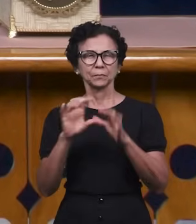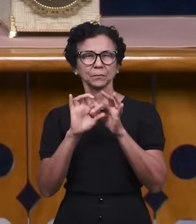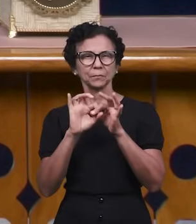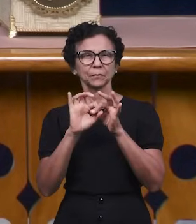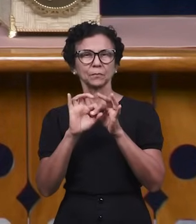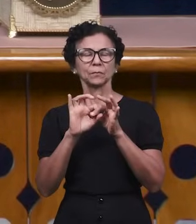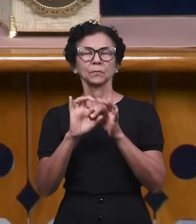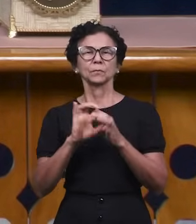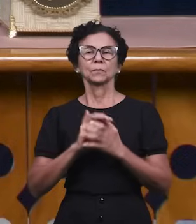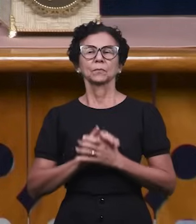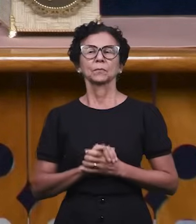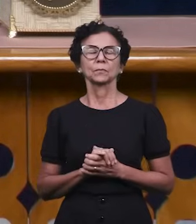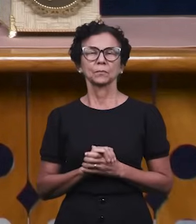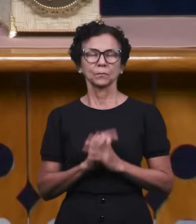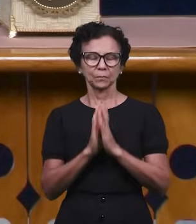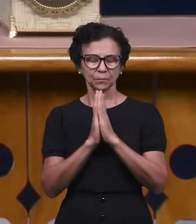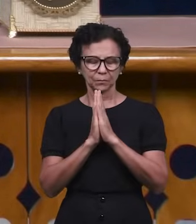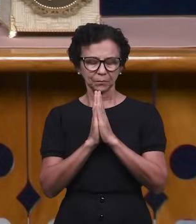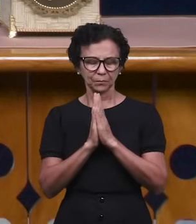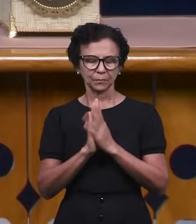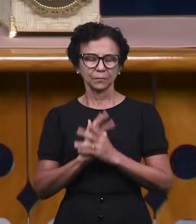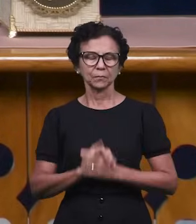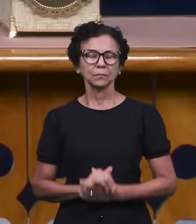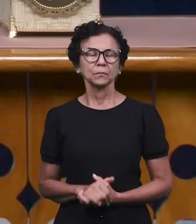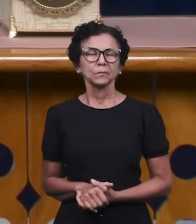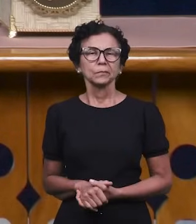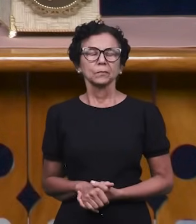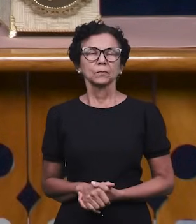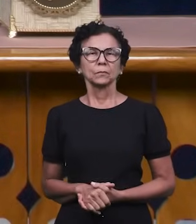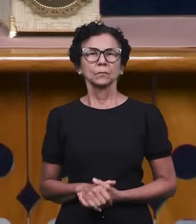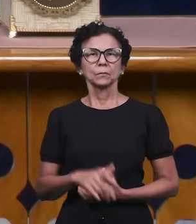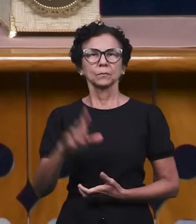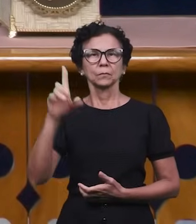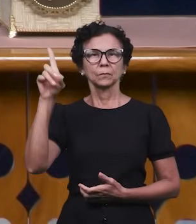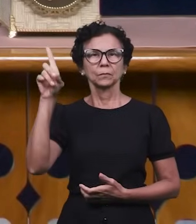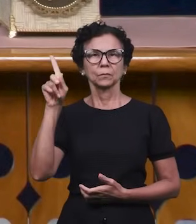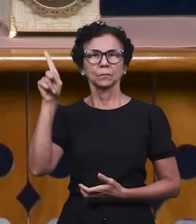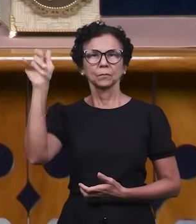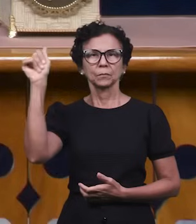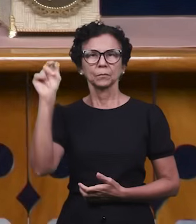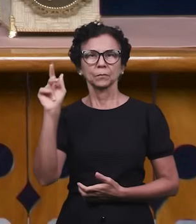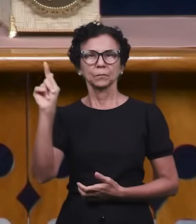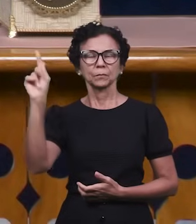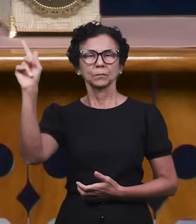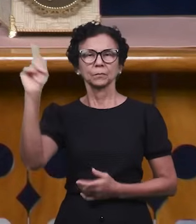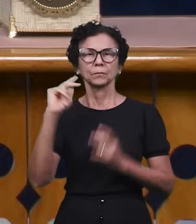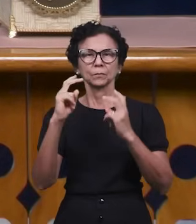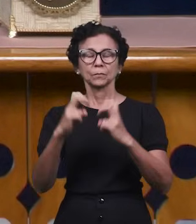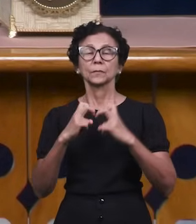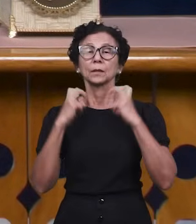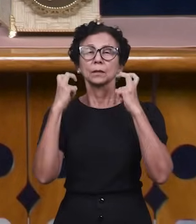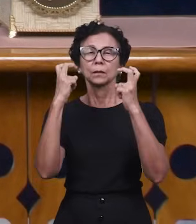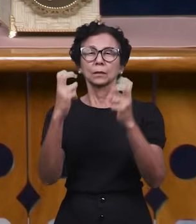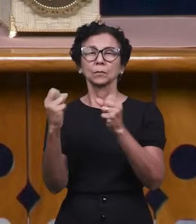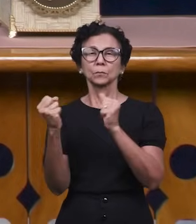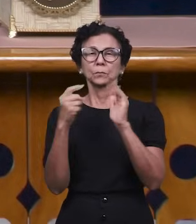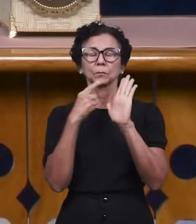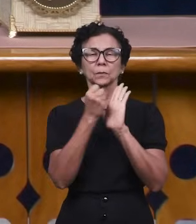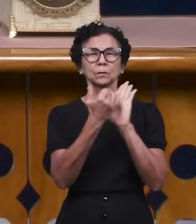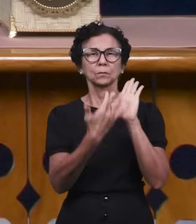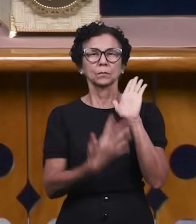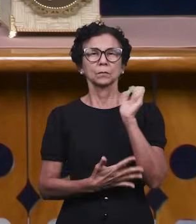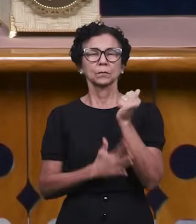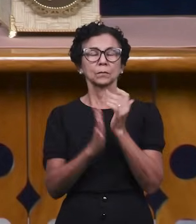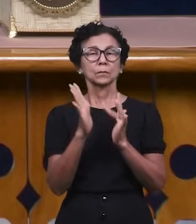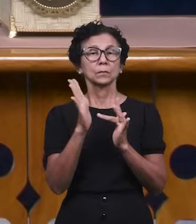Deus. Feche os seus olhos e vamos orar ao Senhor. Pai eterno, nós clamamos pelo poder que há no sangue